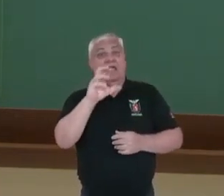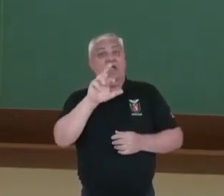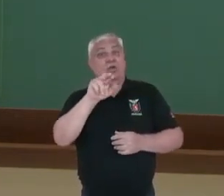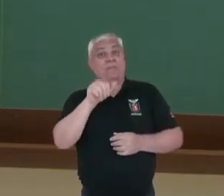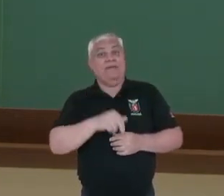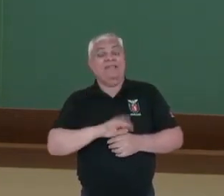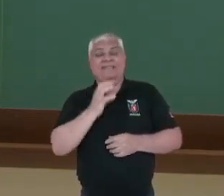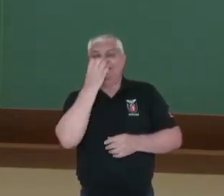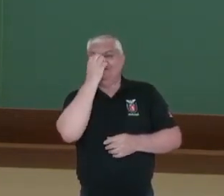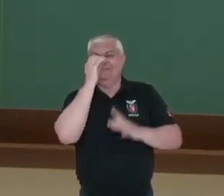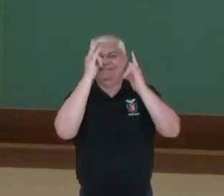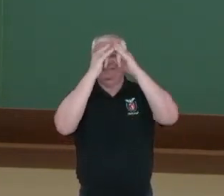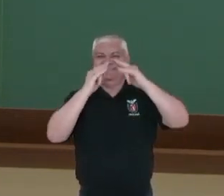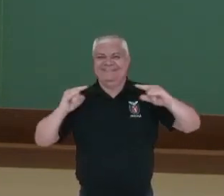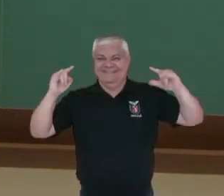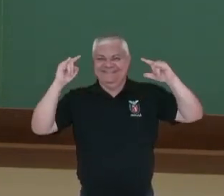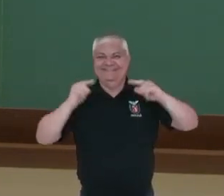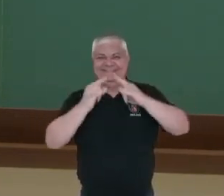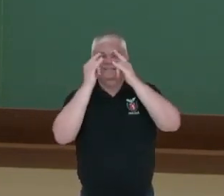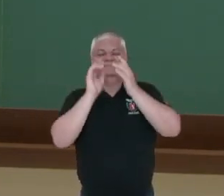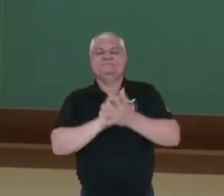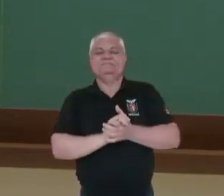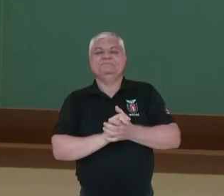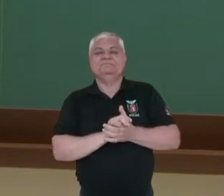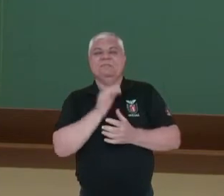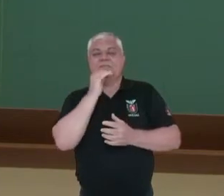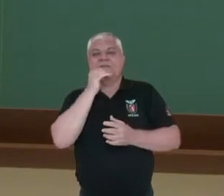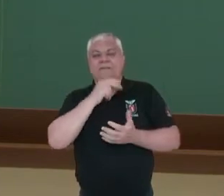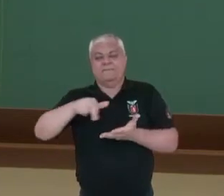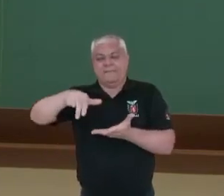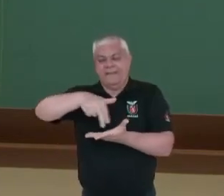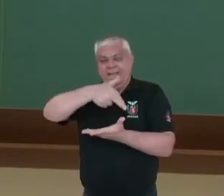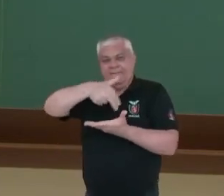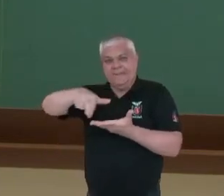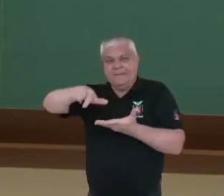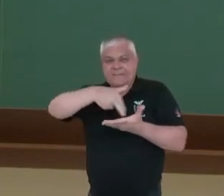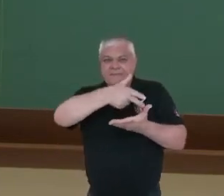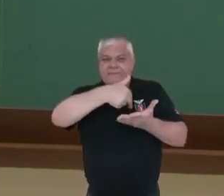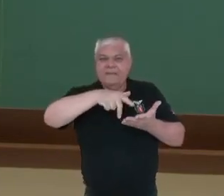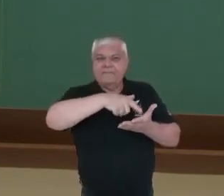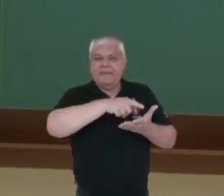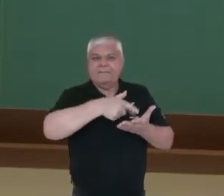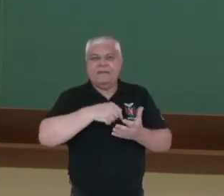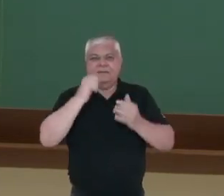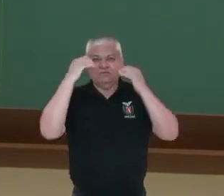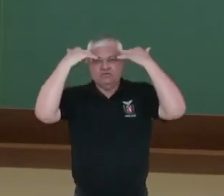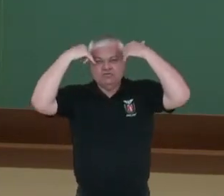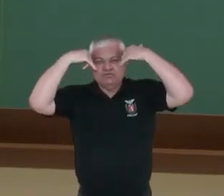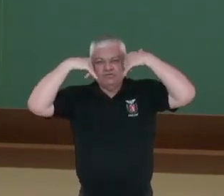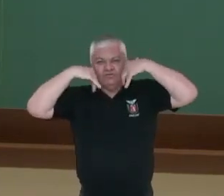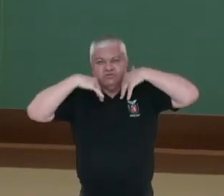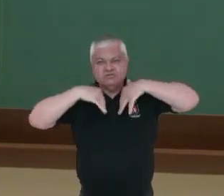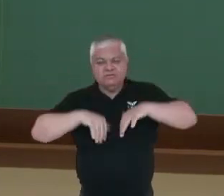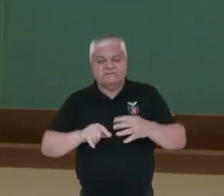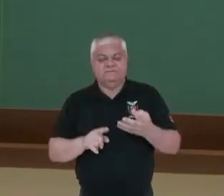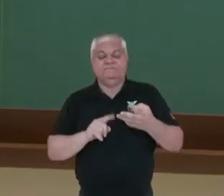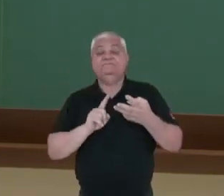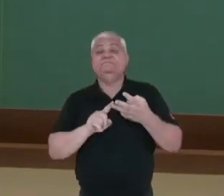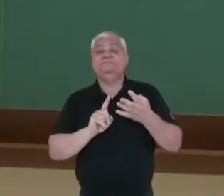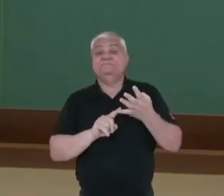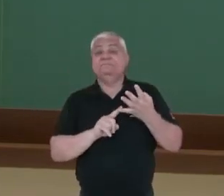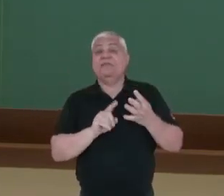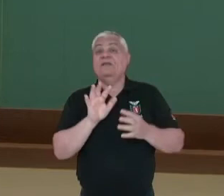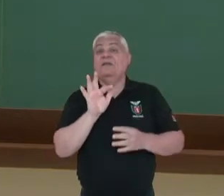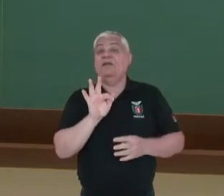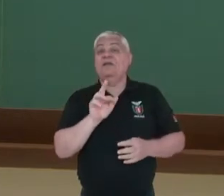circo atividades de circo né aeróbico é aquela que se dança sua mesmo para trabalhar o aeróbico a funcionar o